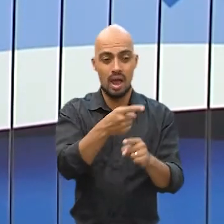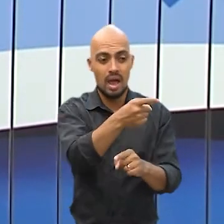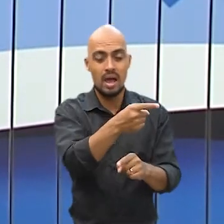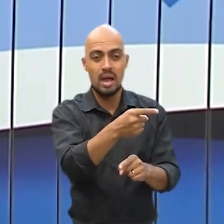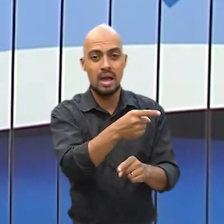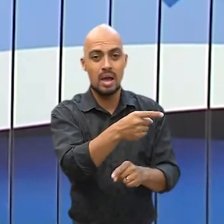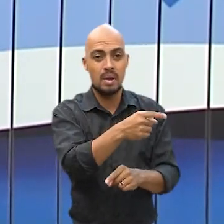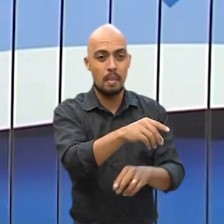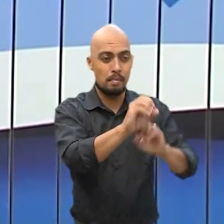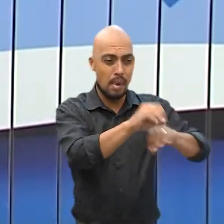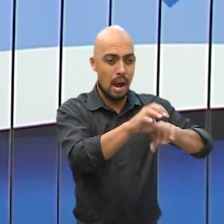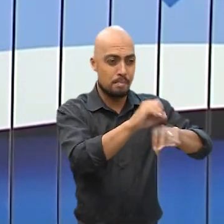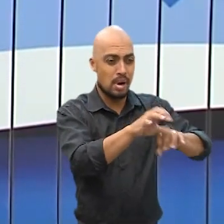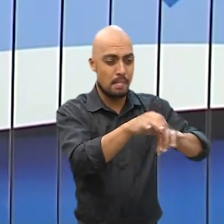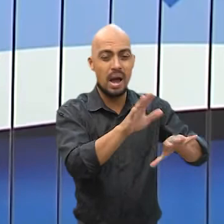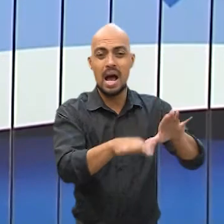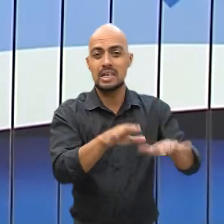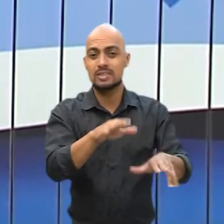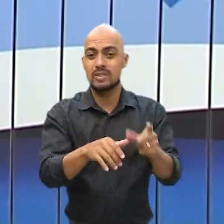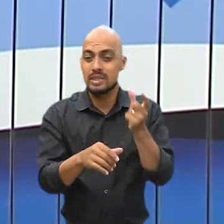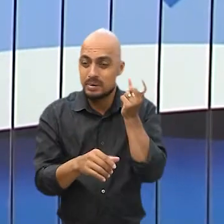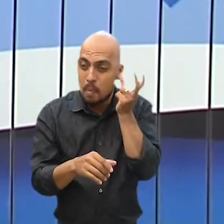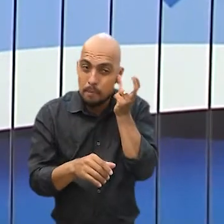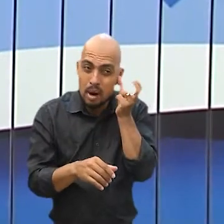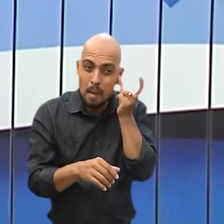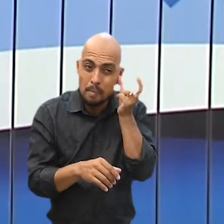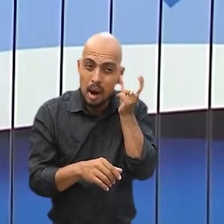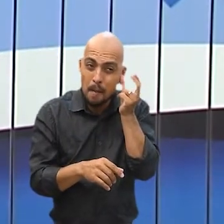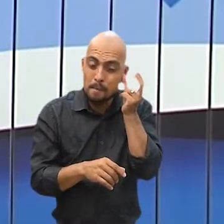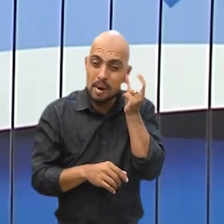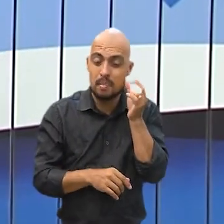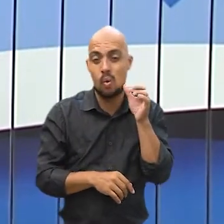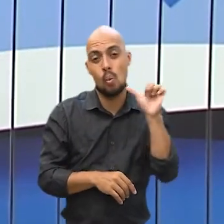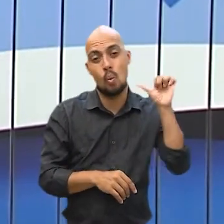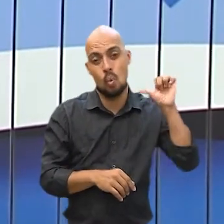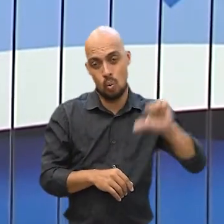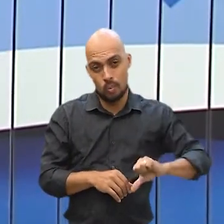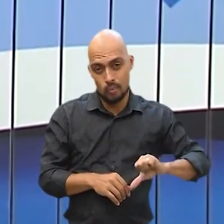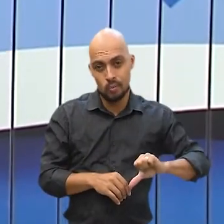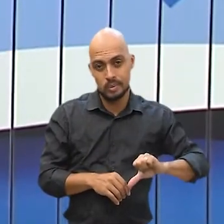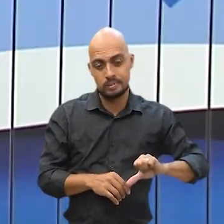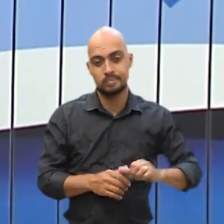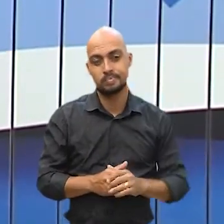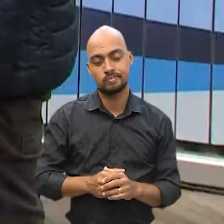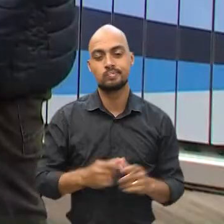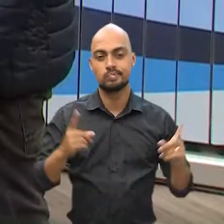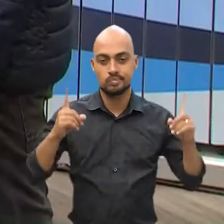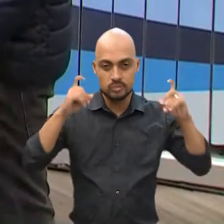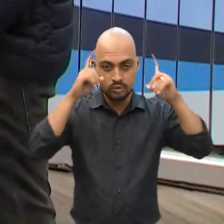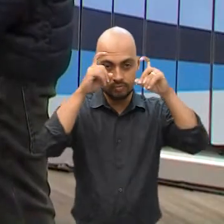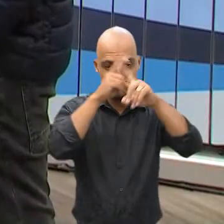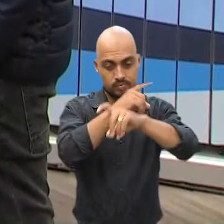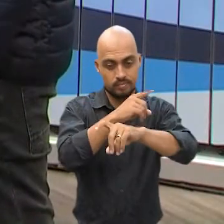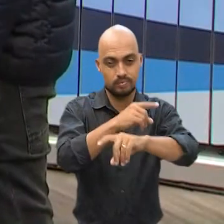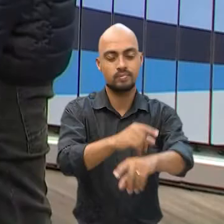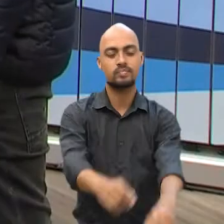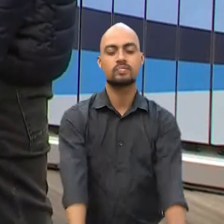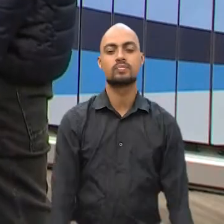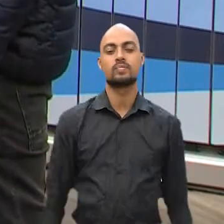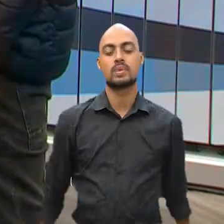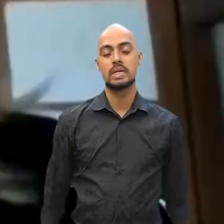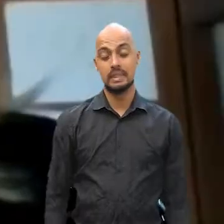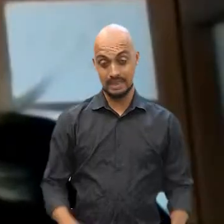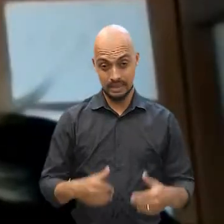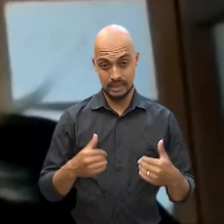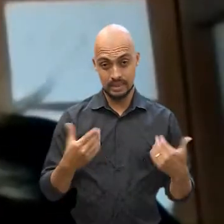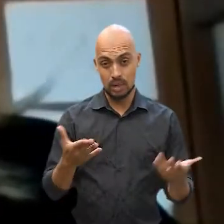velocidade auditiva dela está ruim, não é? Isso dificulta ainda mais. Essas crianças